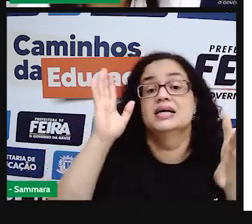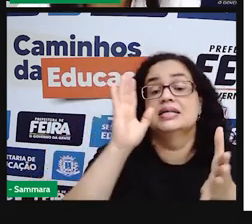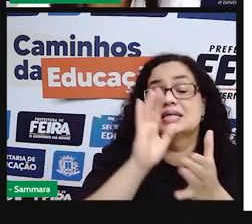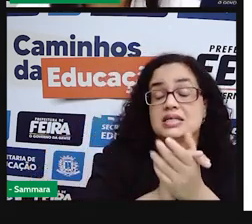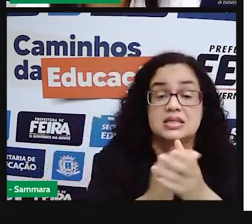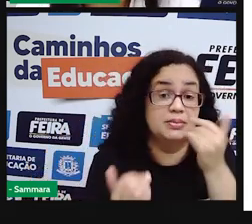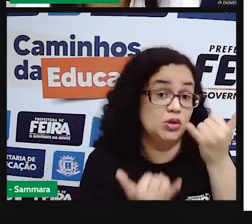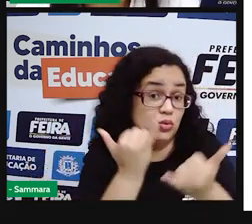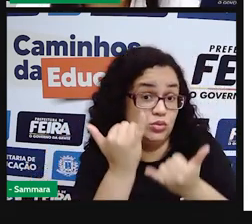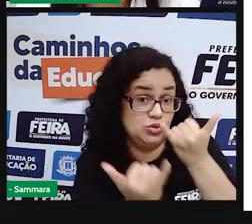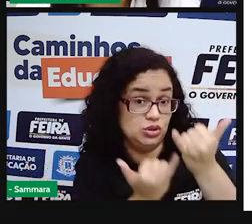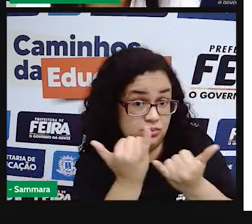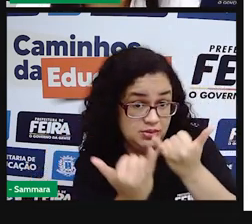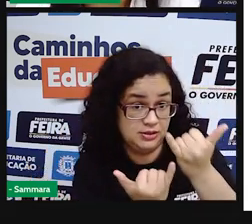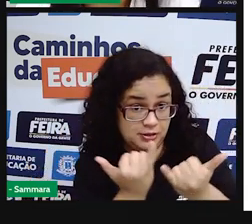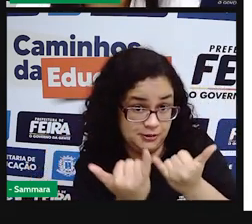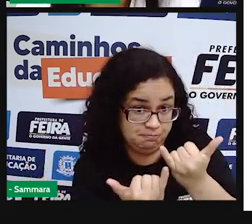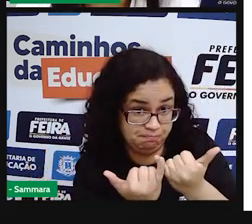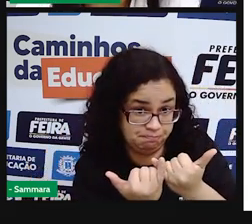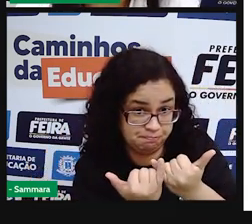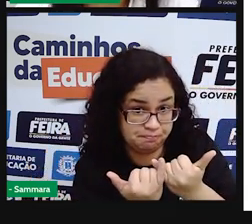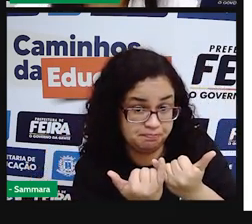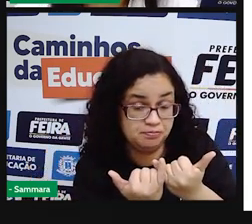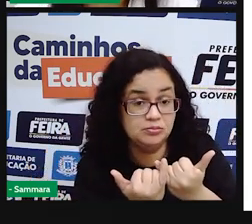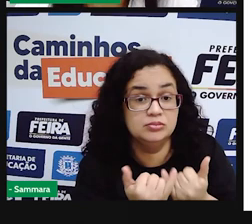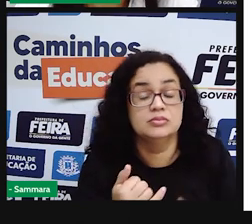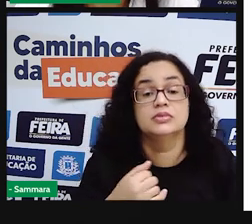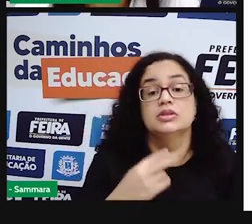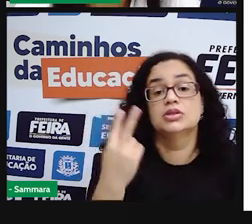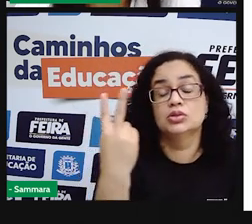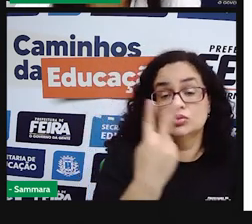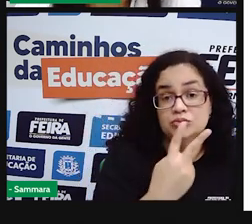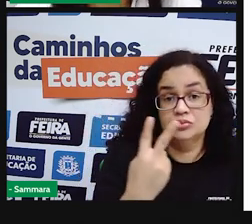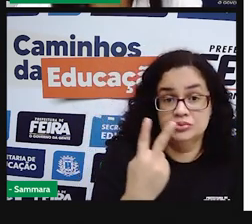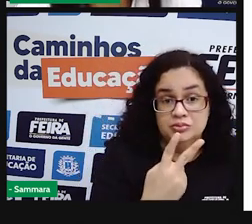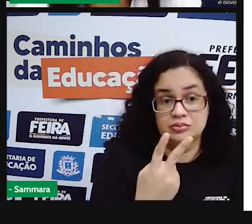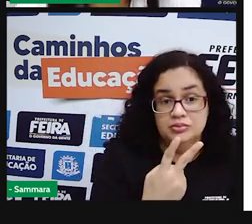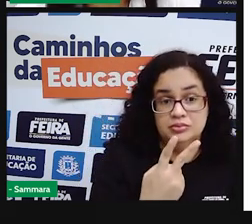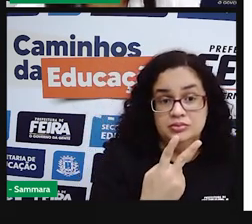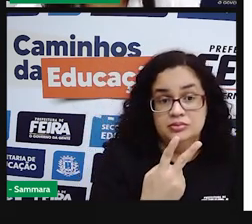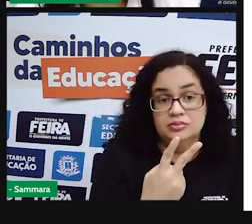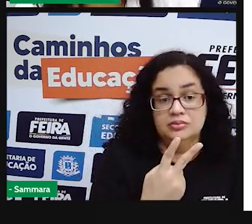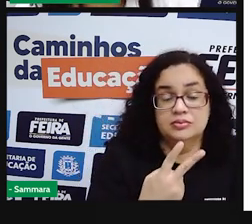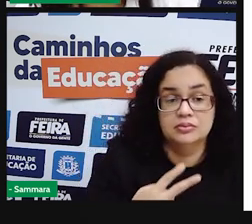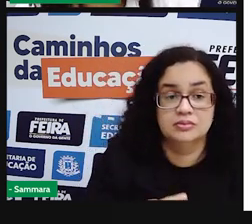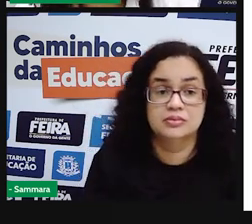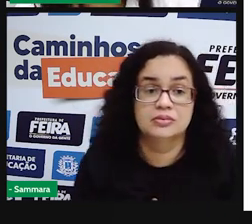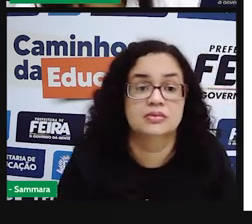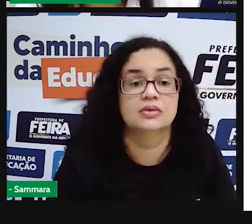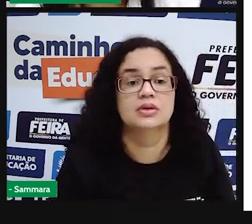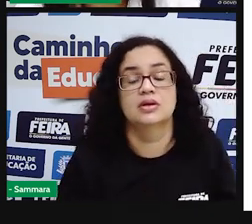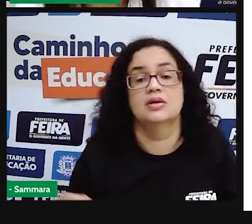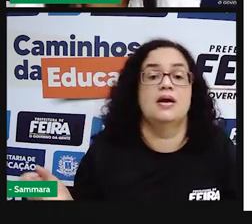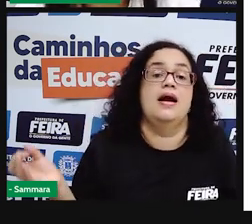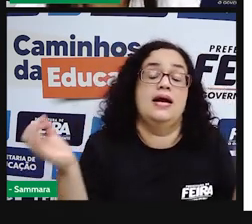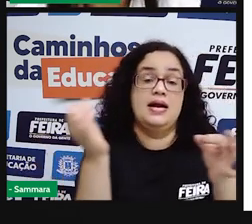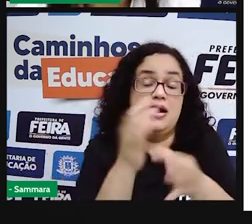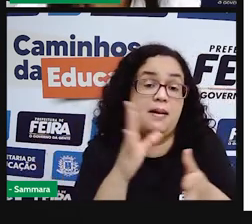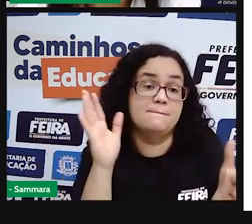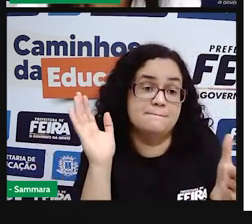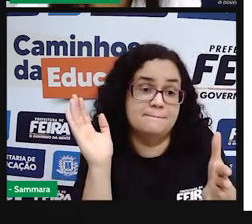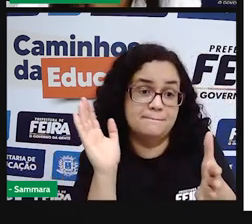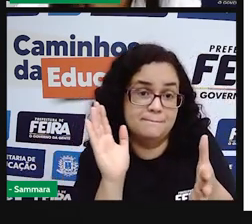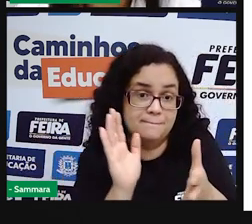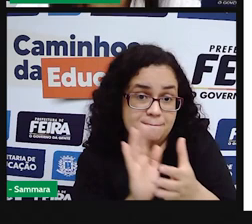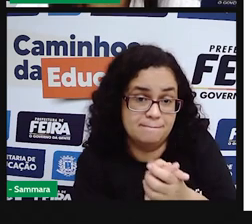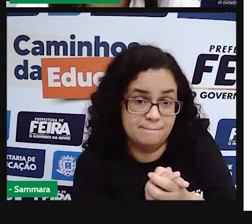os convidados são posicionados em duas fileiras. E assim que acaba o casamento, tem início outra